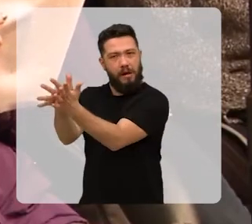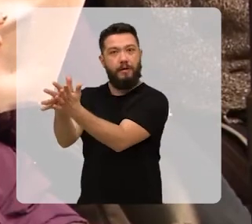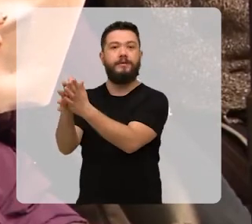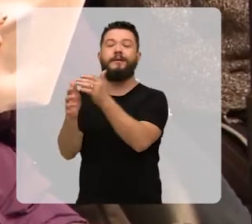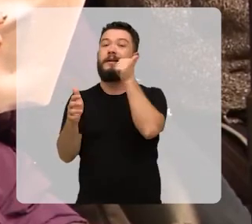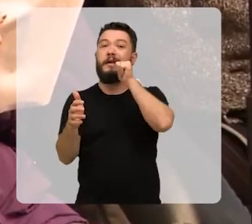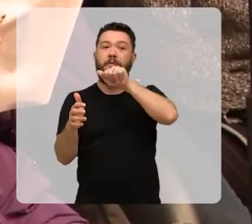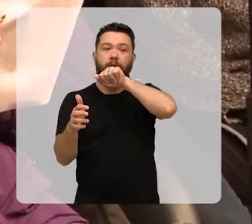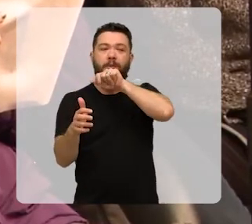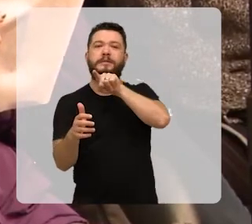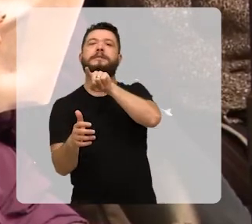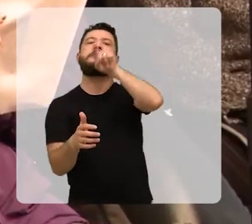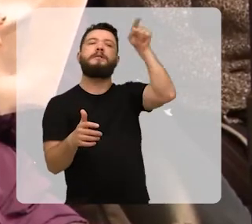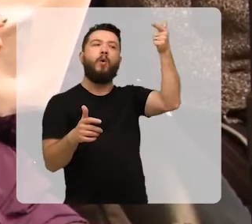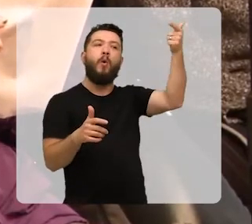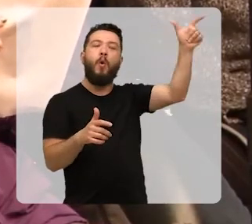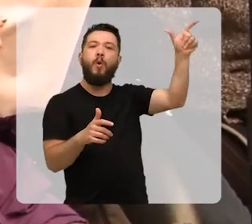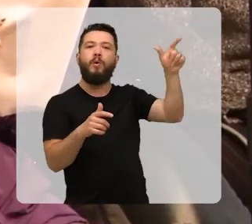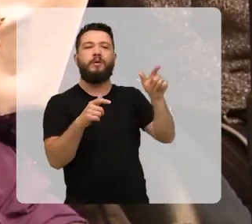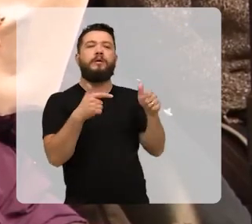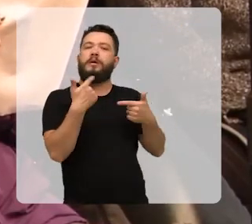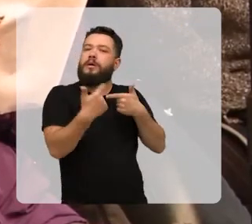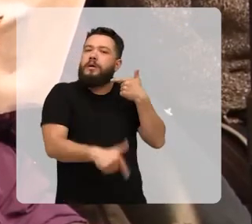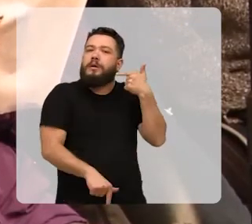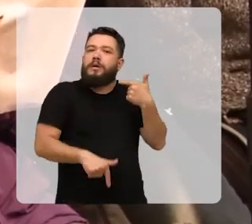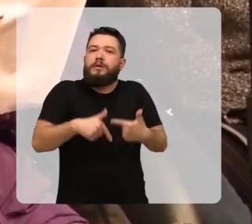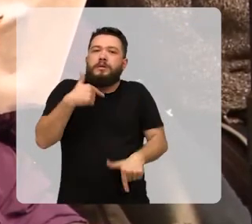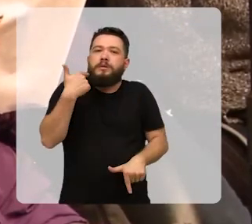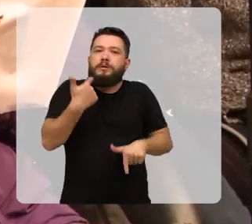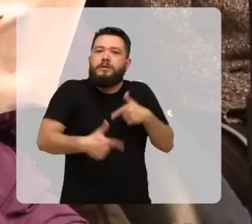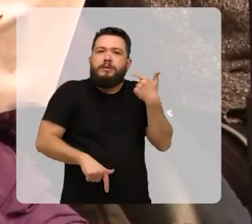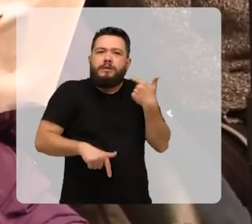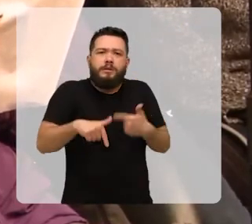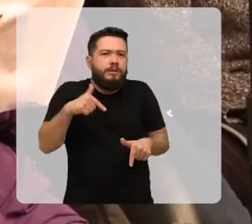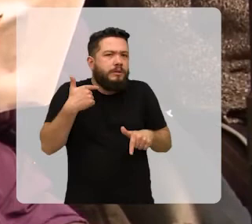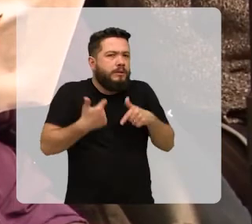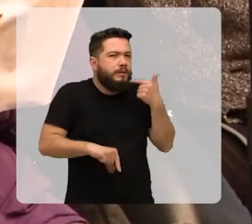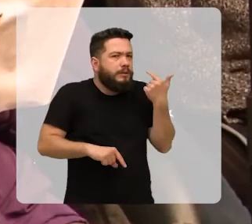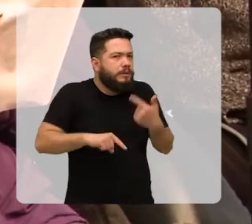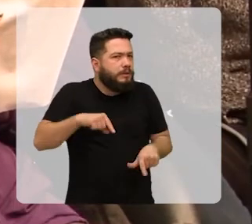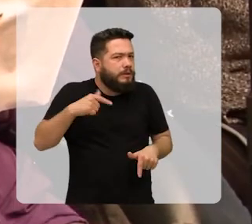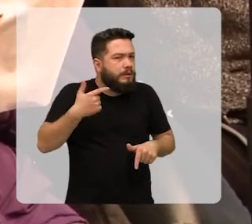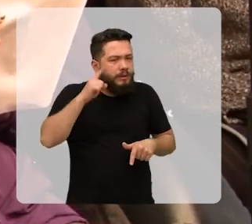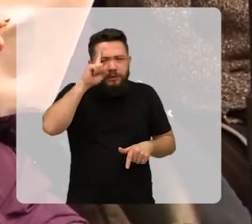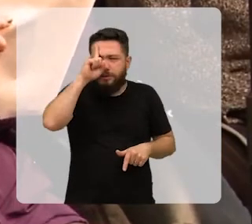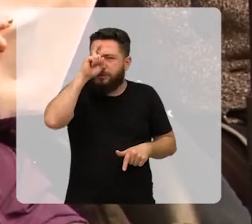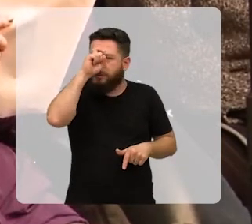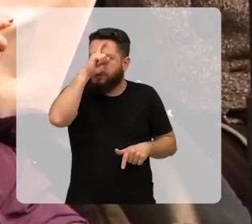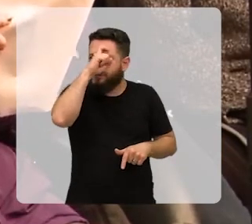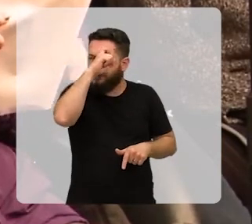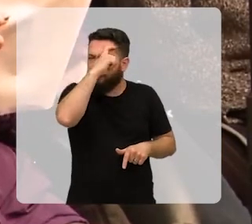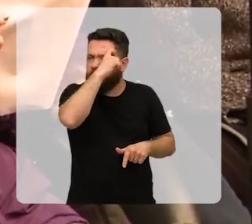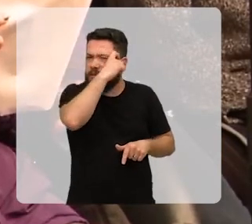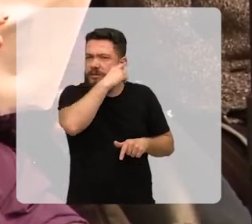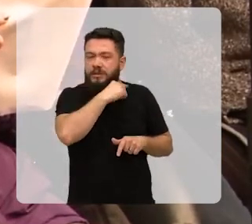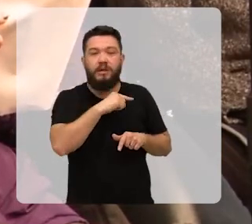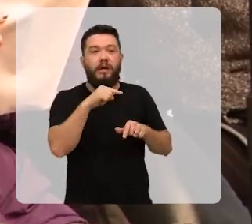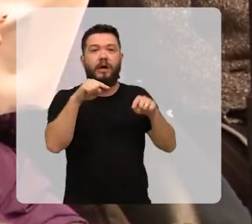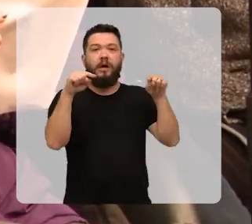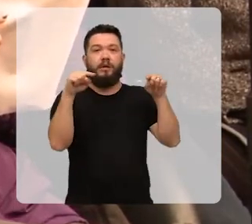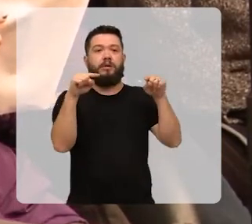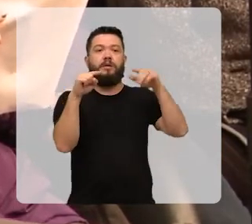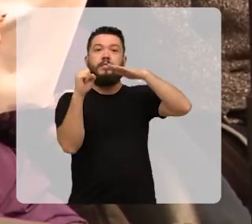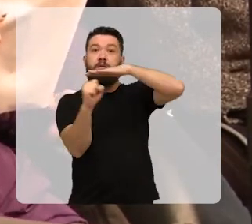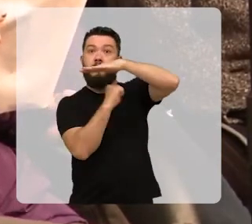onde ela trabalhou em péssimas condições numa fábrica localizada em uma medida de 700 metros